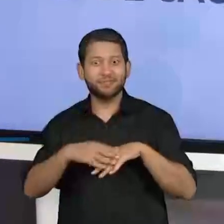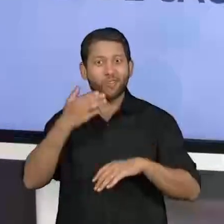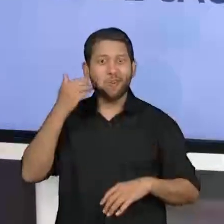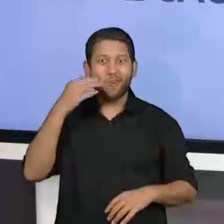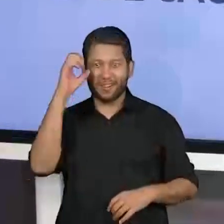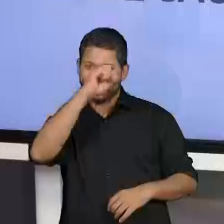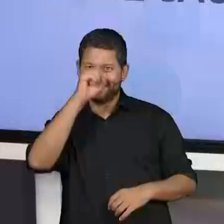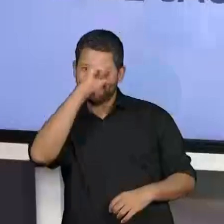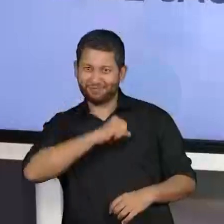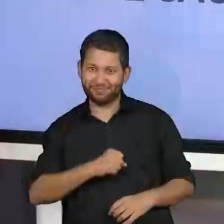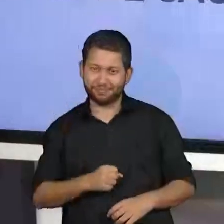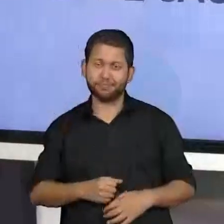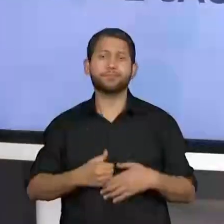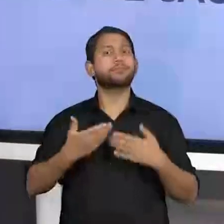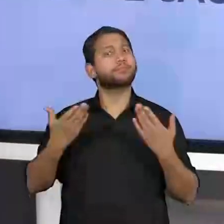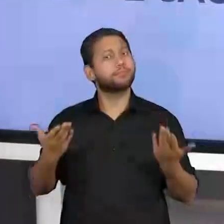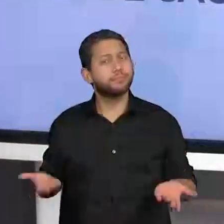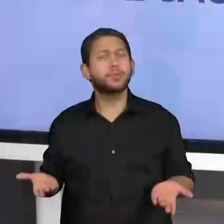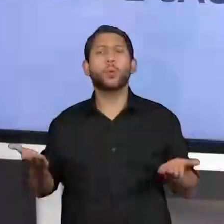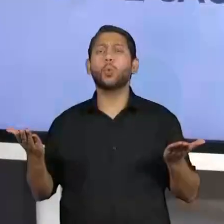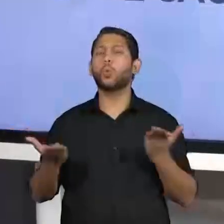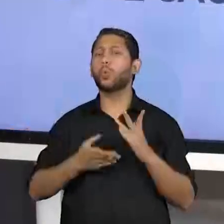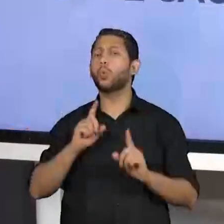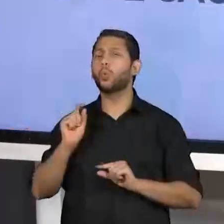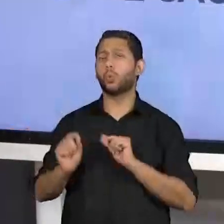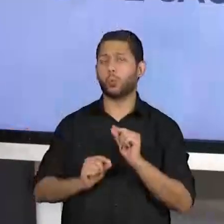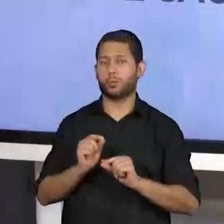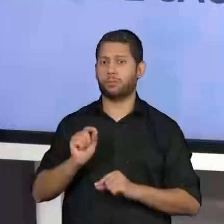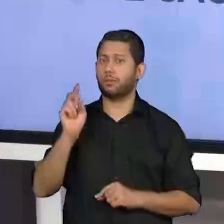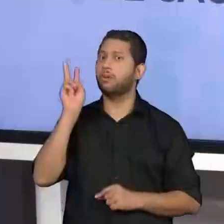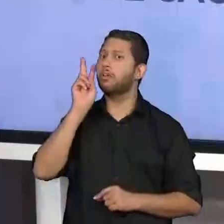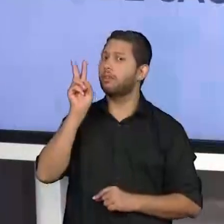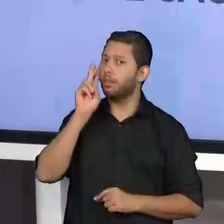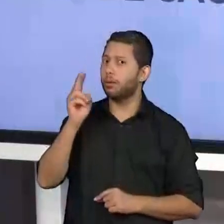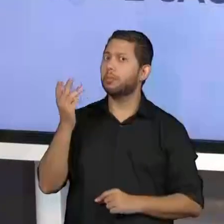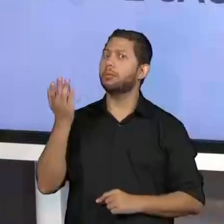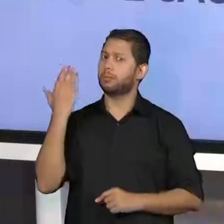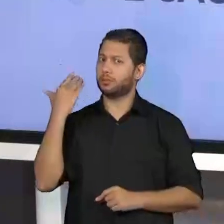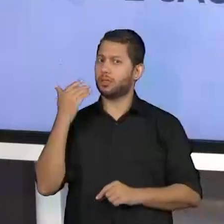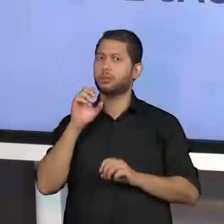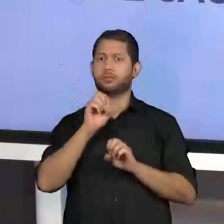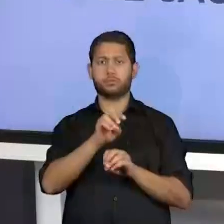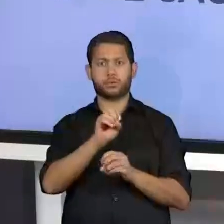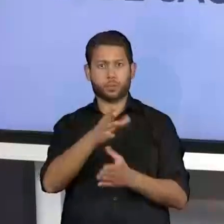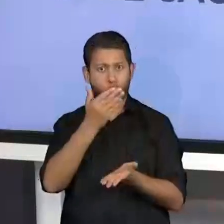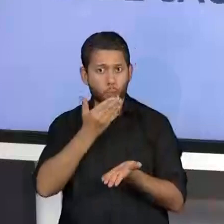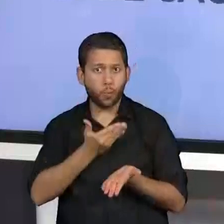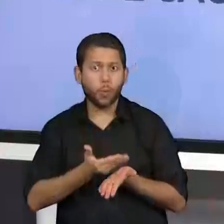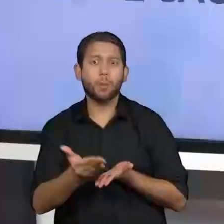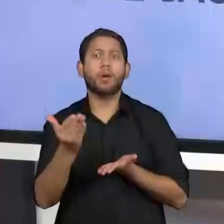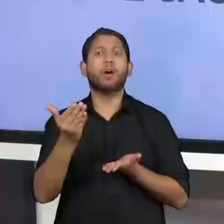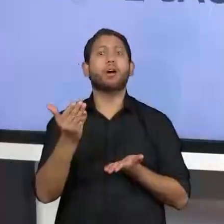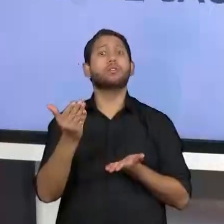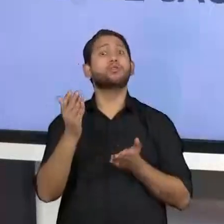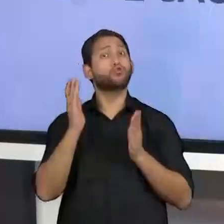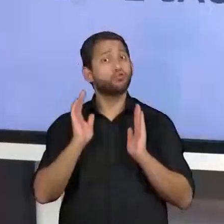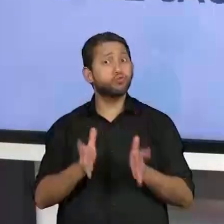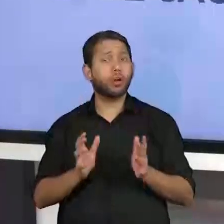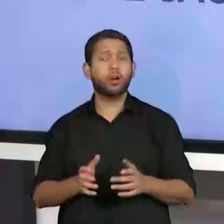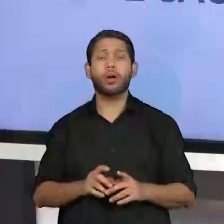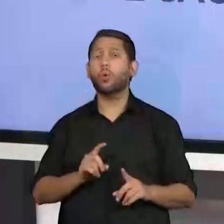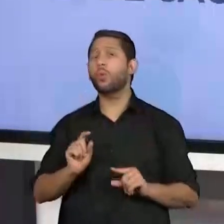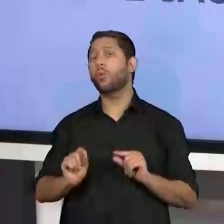matemática. E hoje a gente vai retomar um assunto aí que a gente já conversou aqui nas aulas do repositório, que